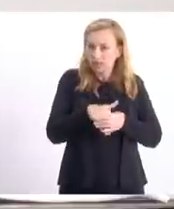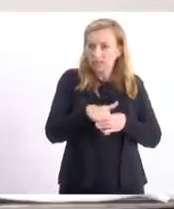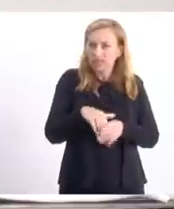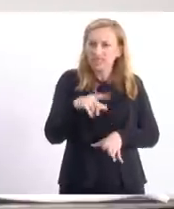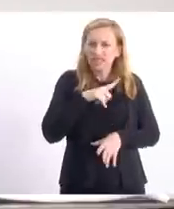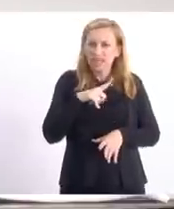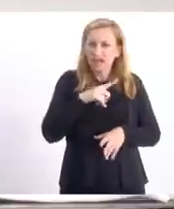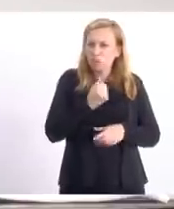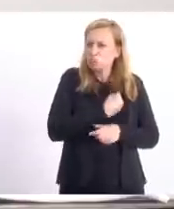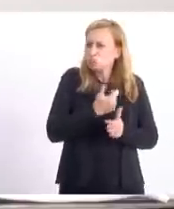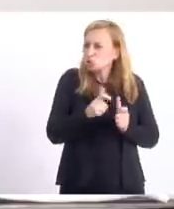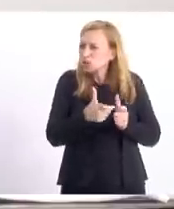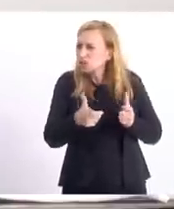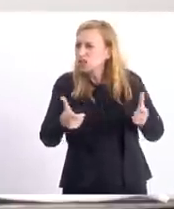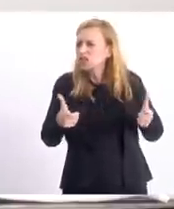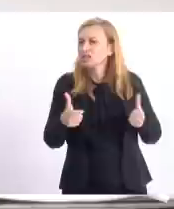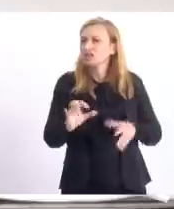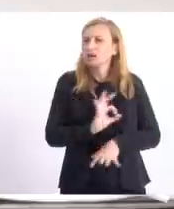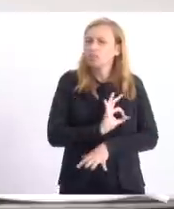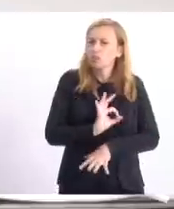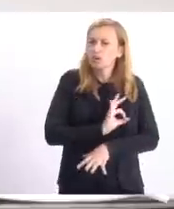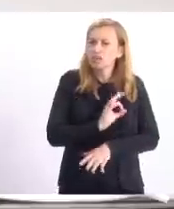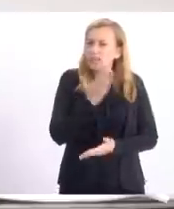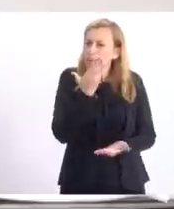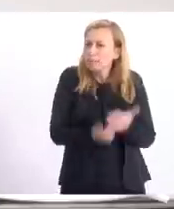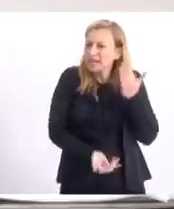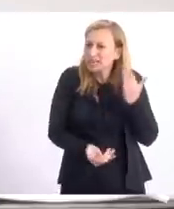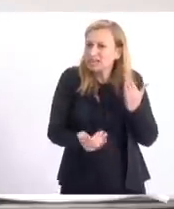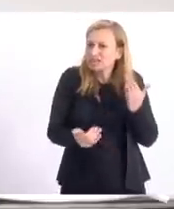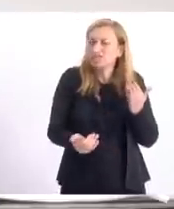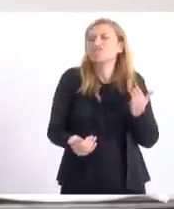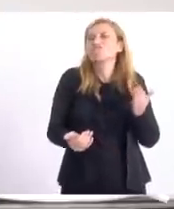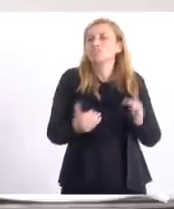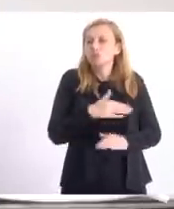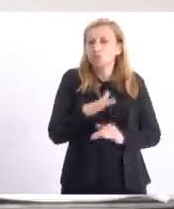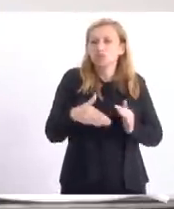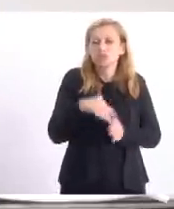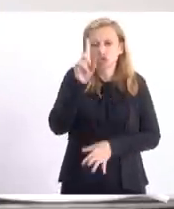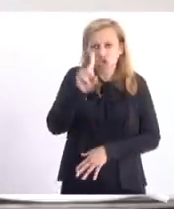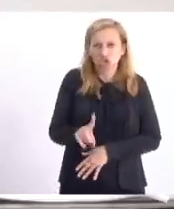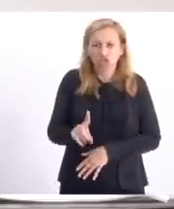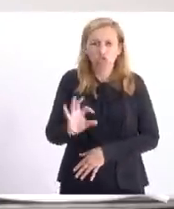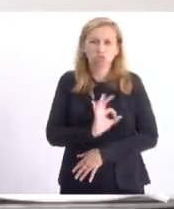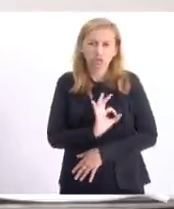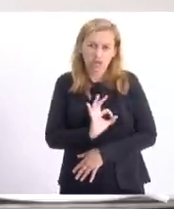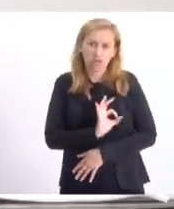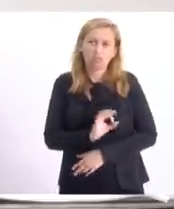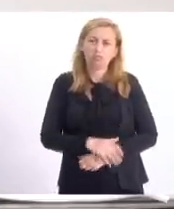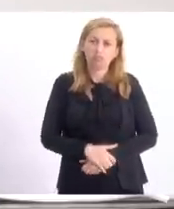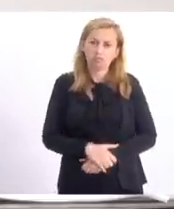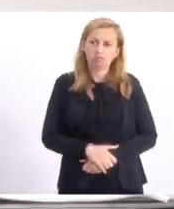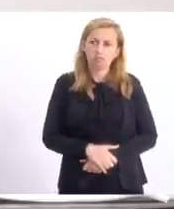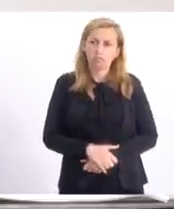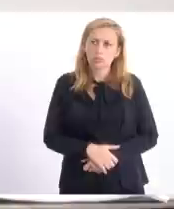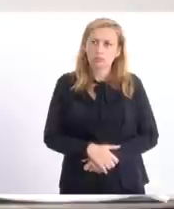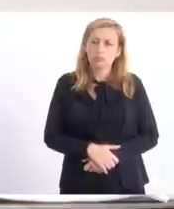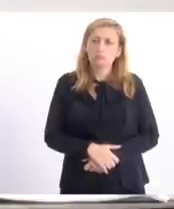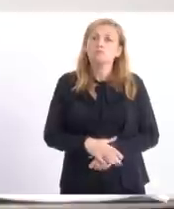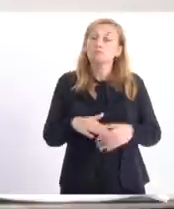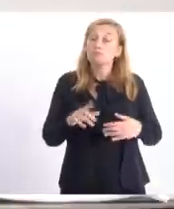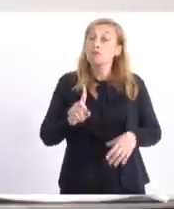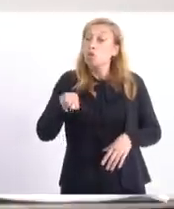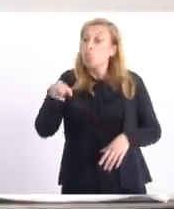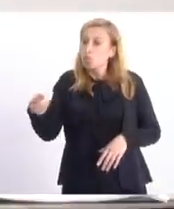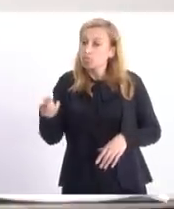haverá uma debandada imensa da polícia e a perda fatal de direitos dos policiais. Então, esse é um